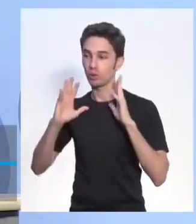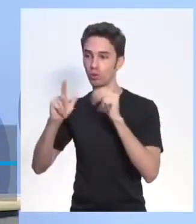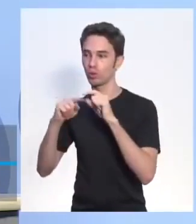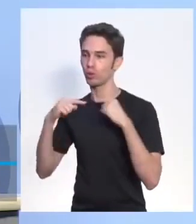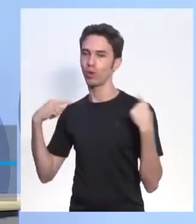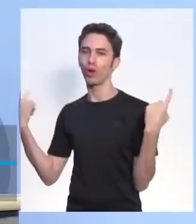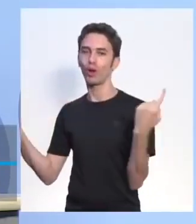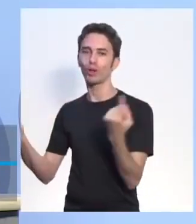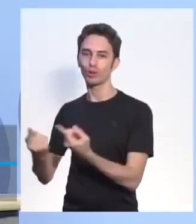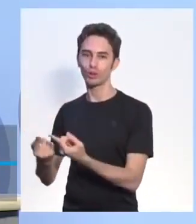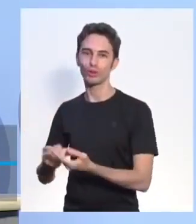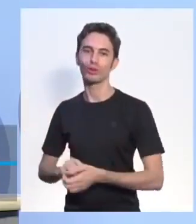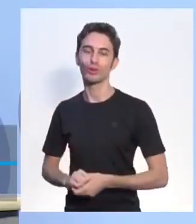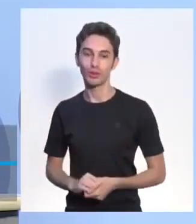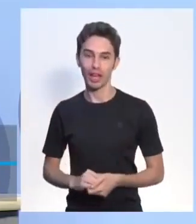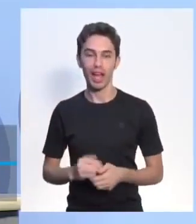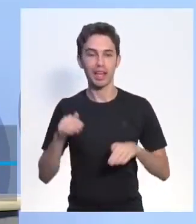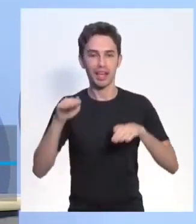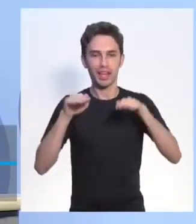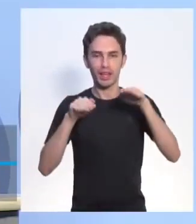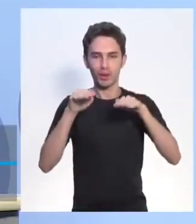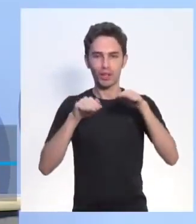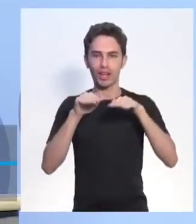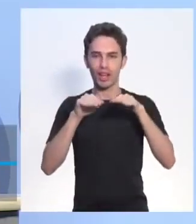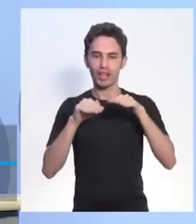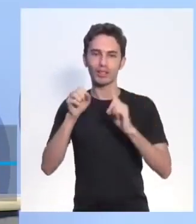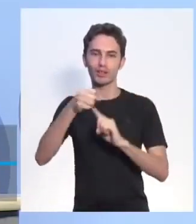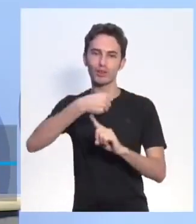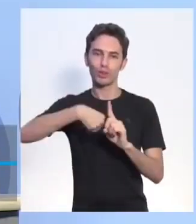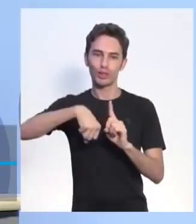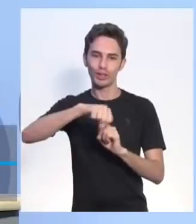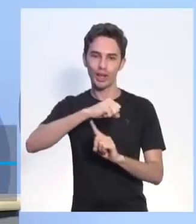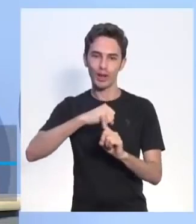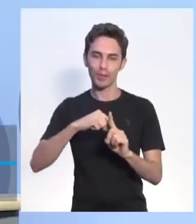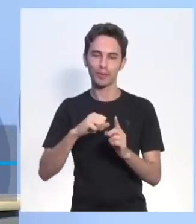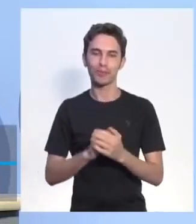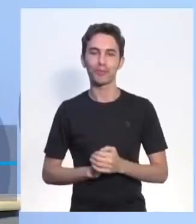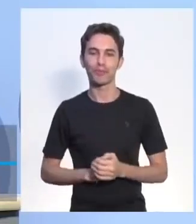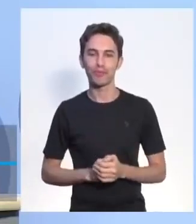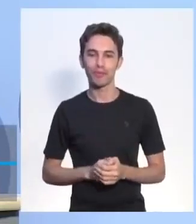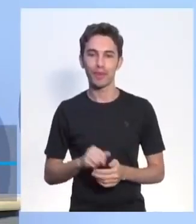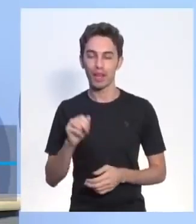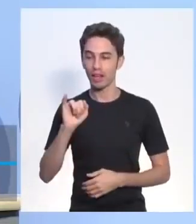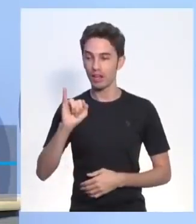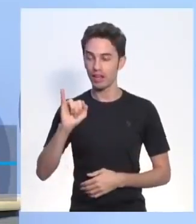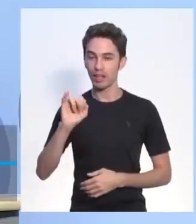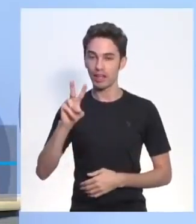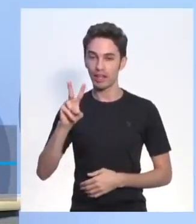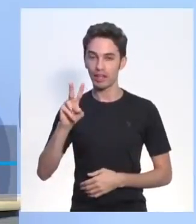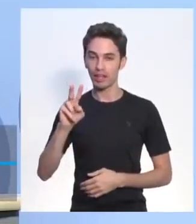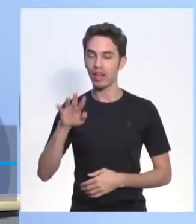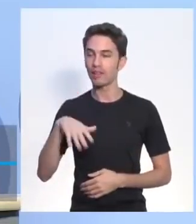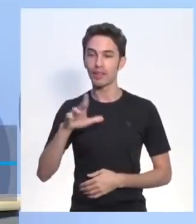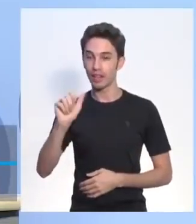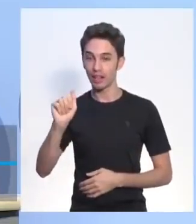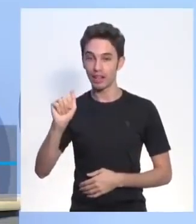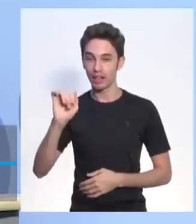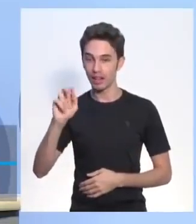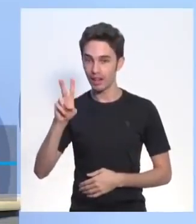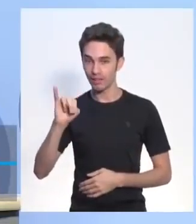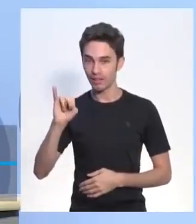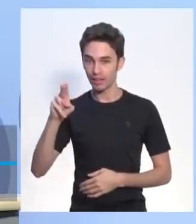aí a equidade social. Olha que legal o jeito que a Lavínia, né? A